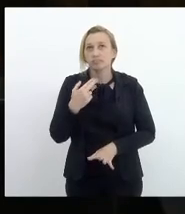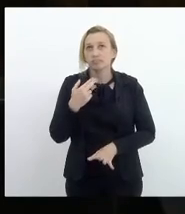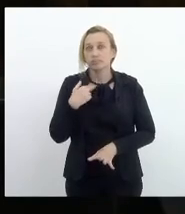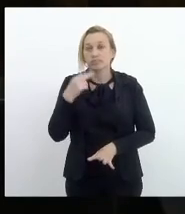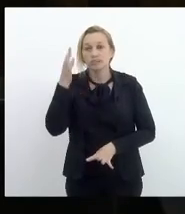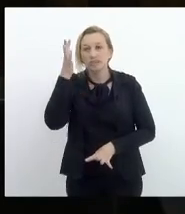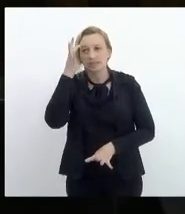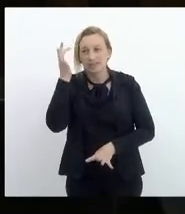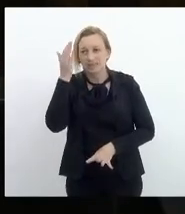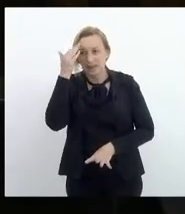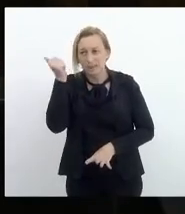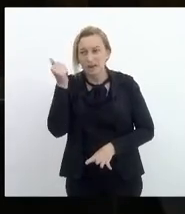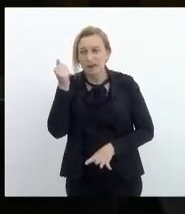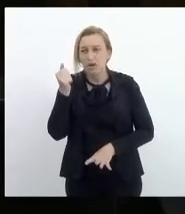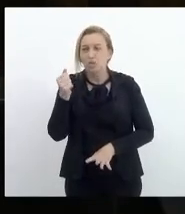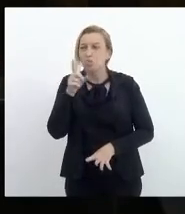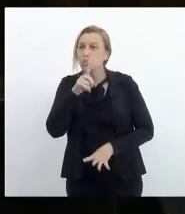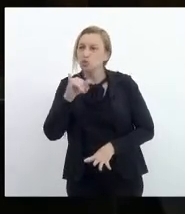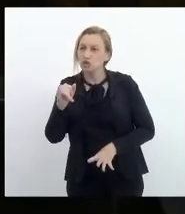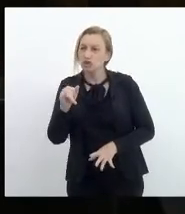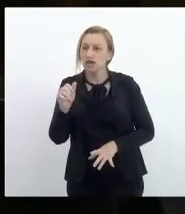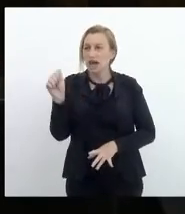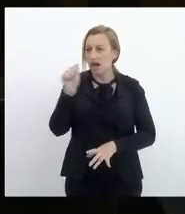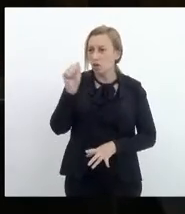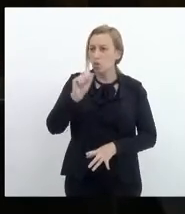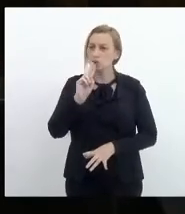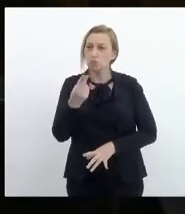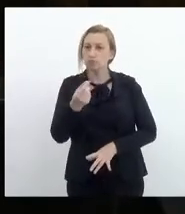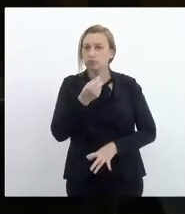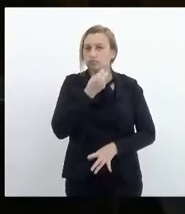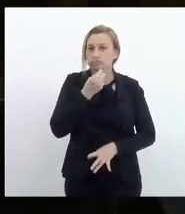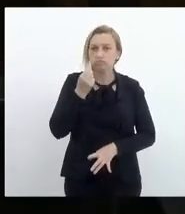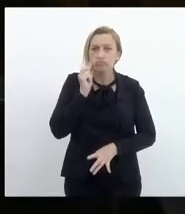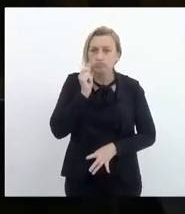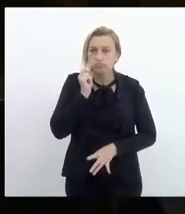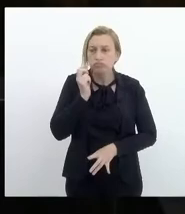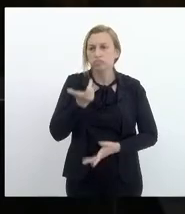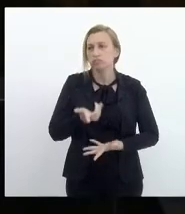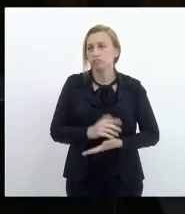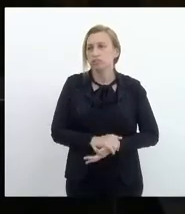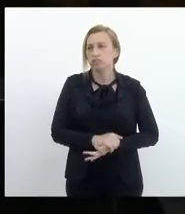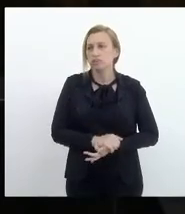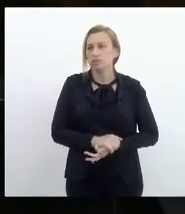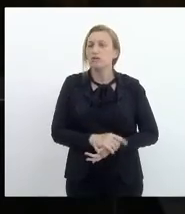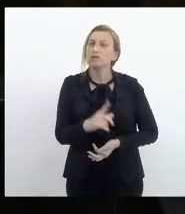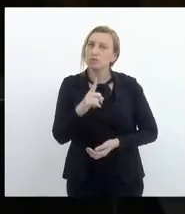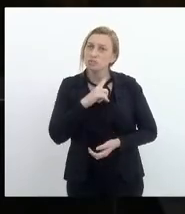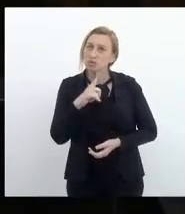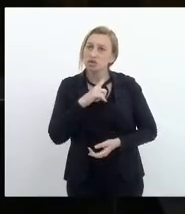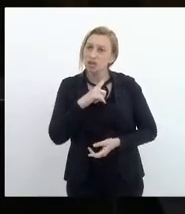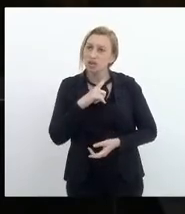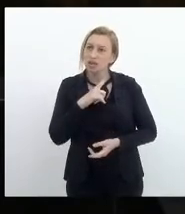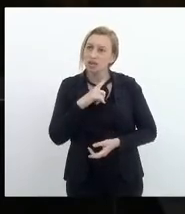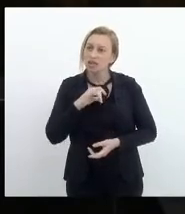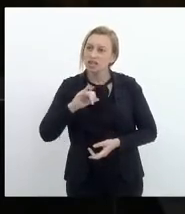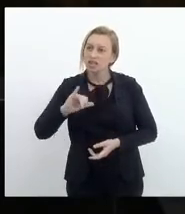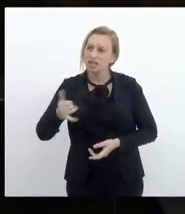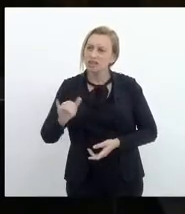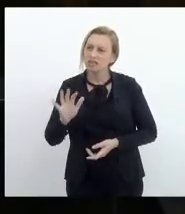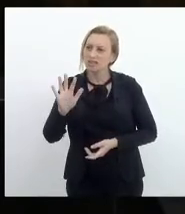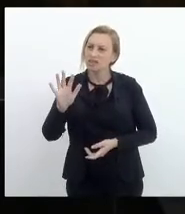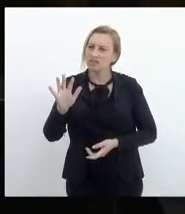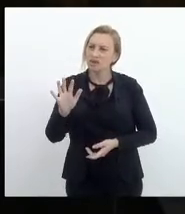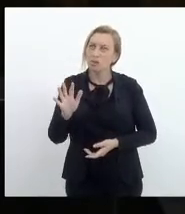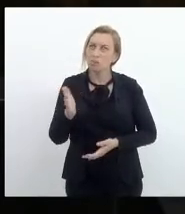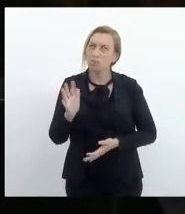outro agosto o mês de setembro e nós vamos ter uma inflação Ou